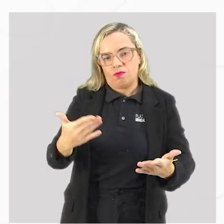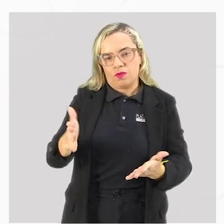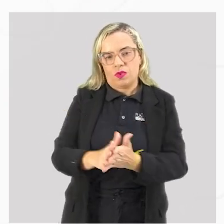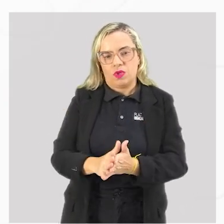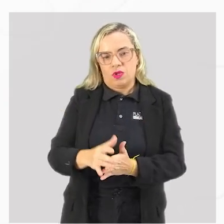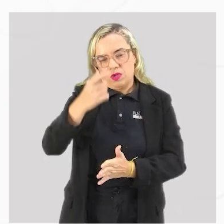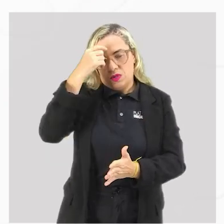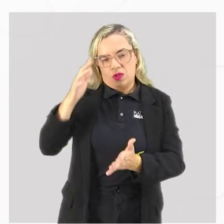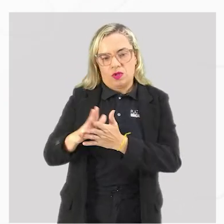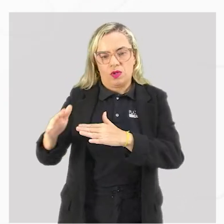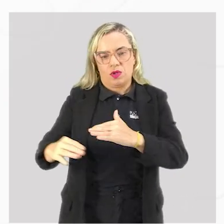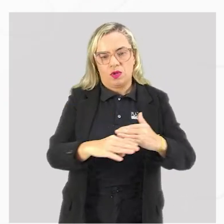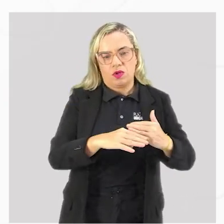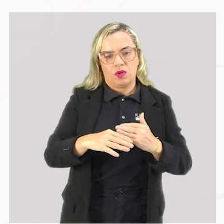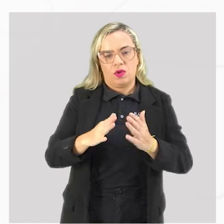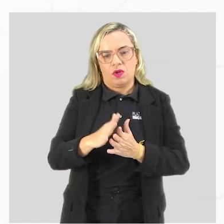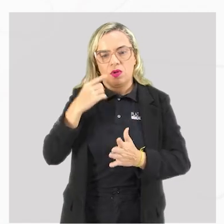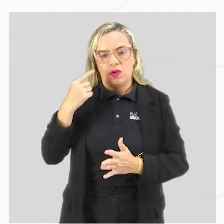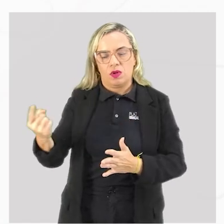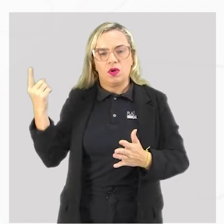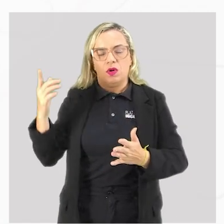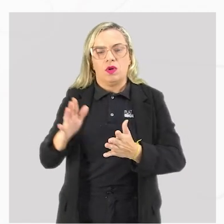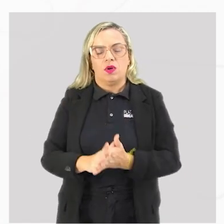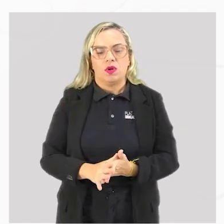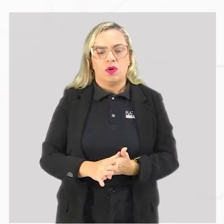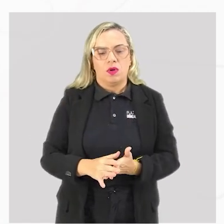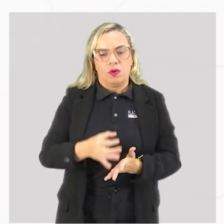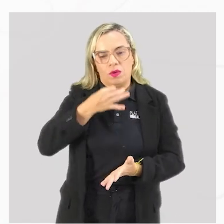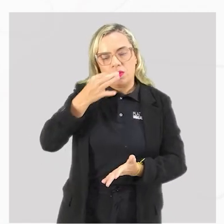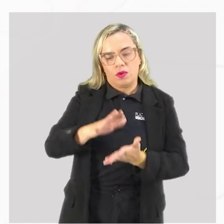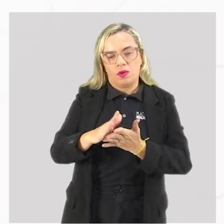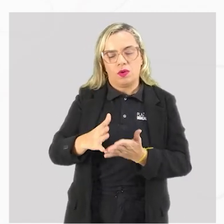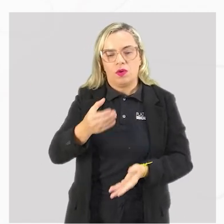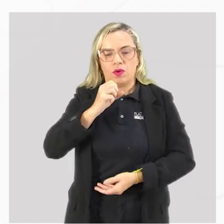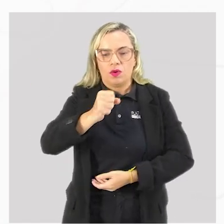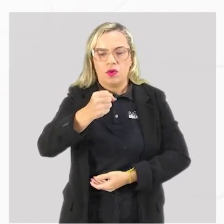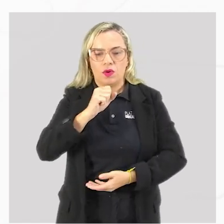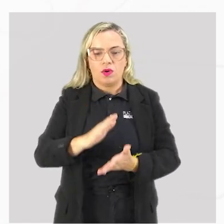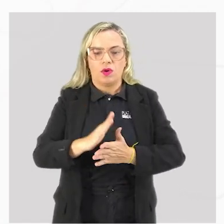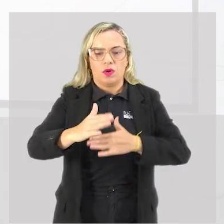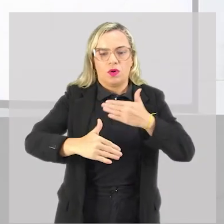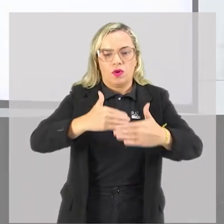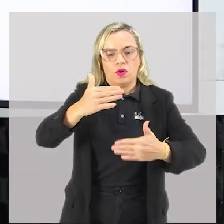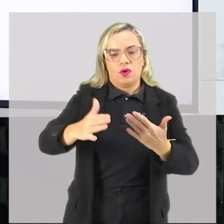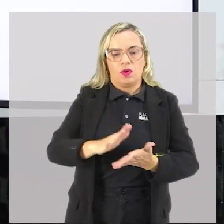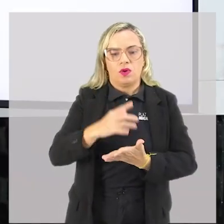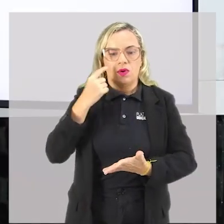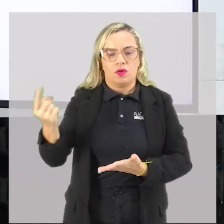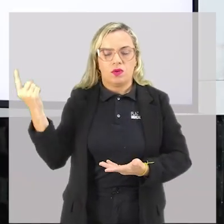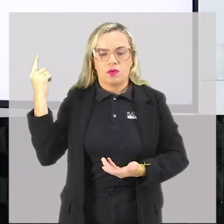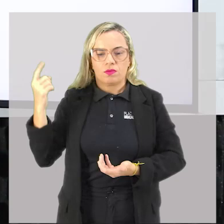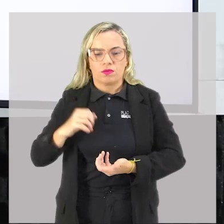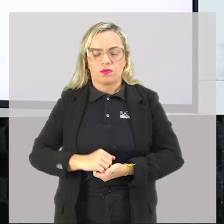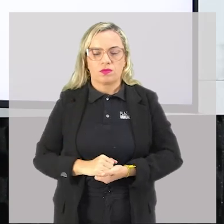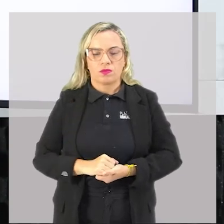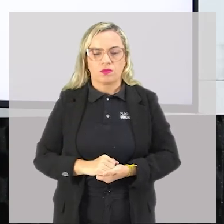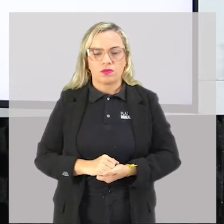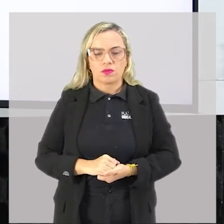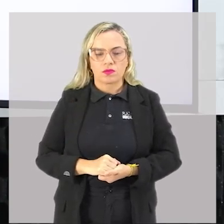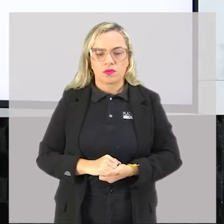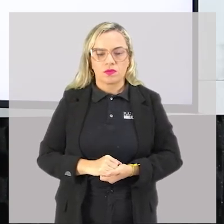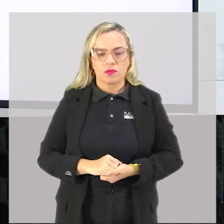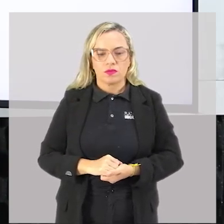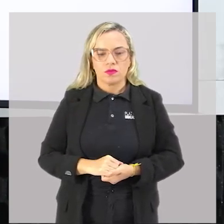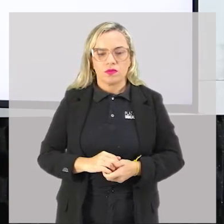comum. It's a process, né? A entrevista é um processo of communication or